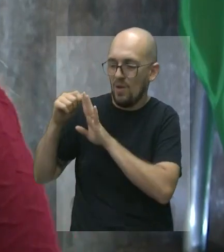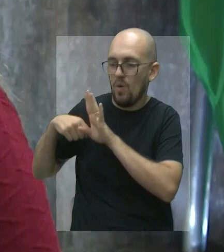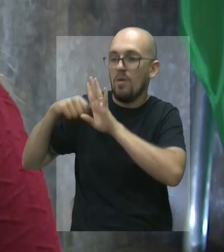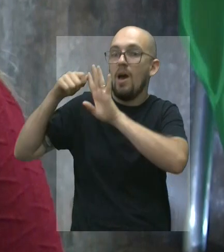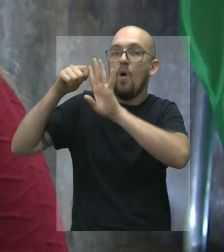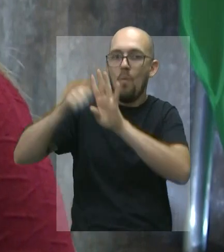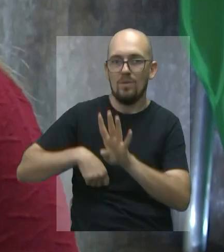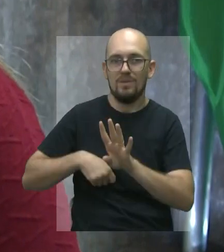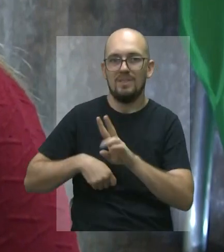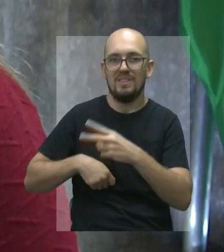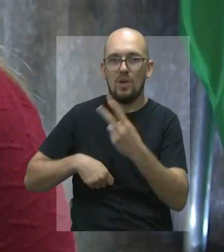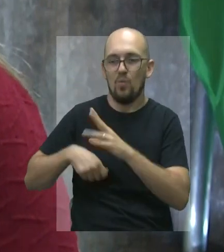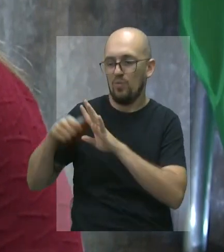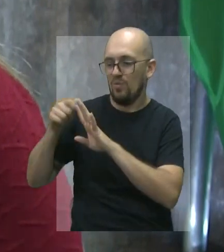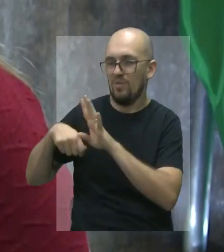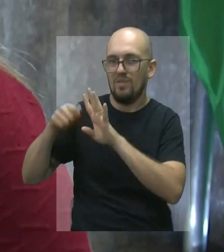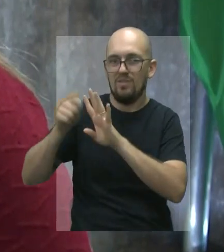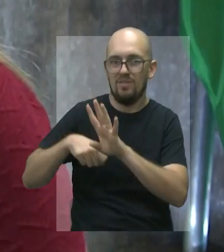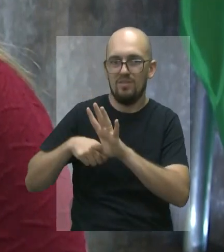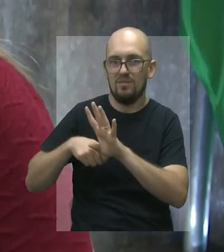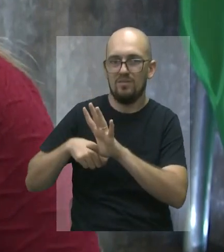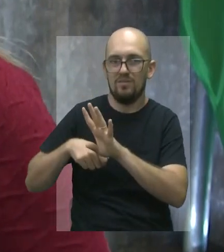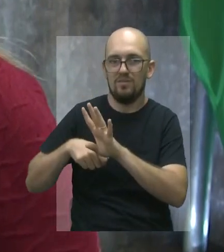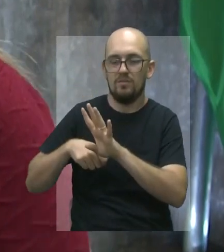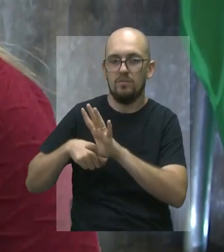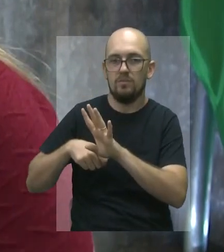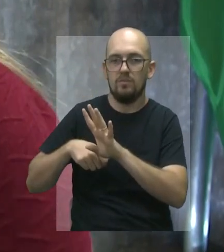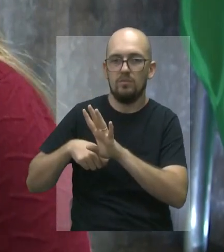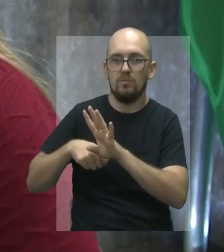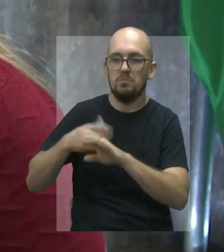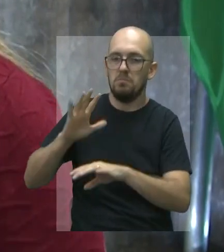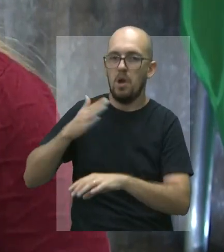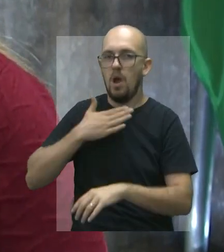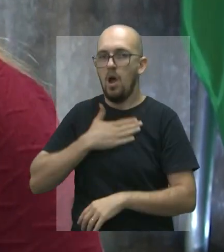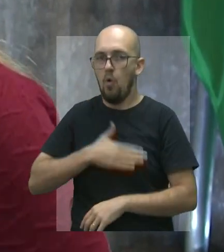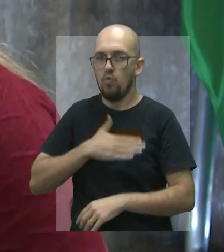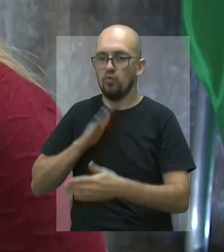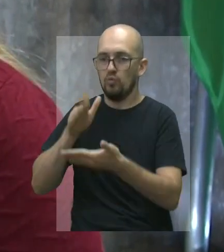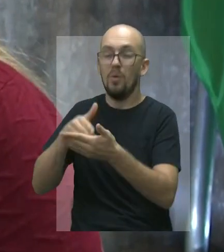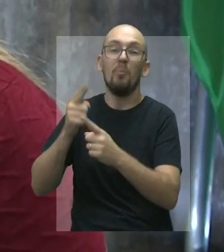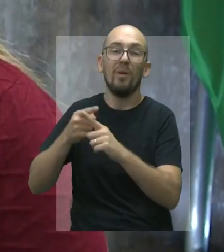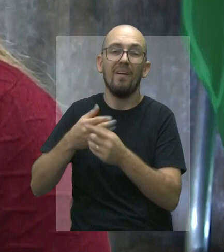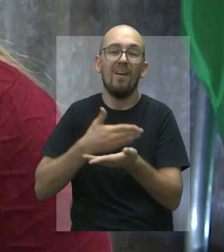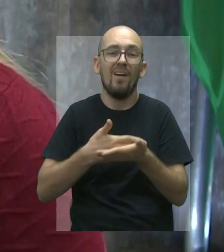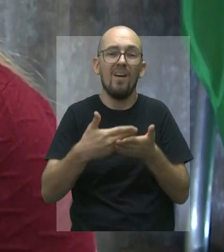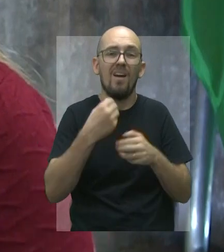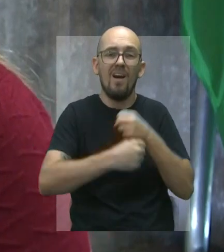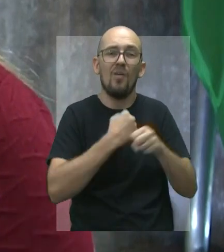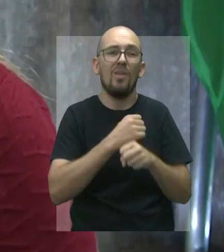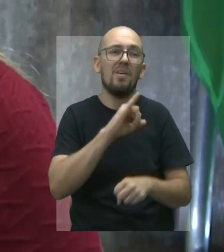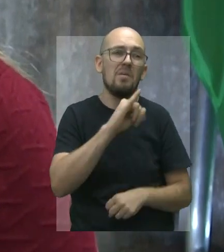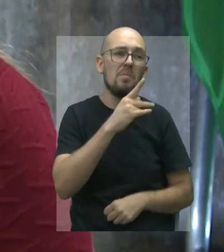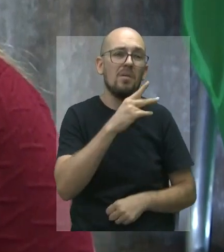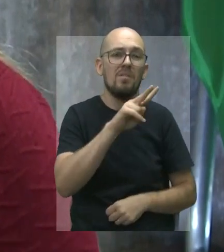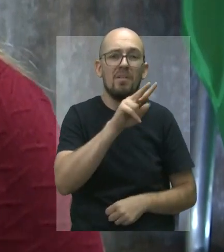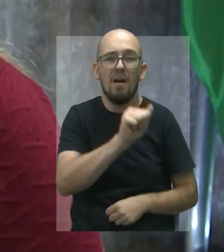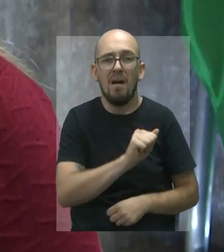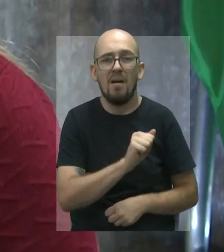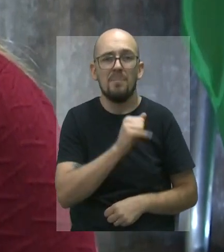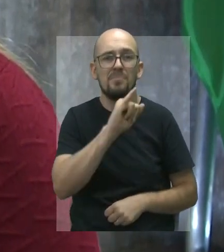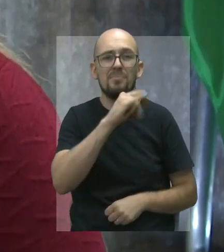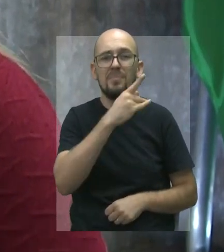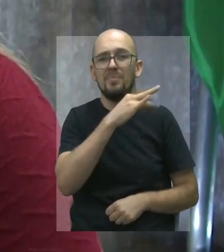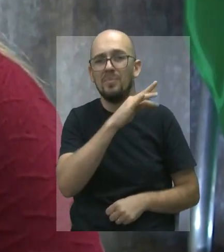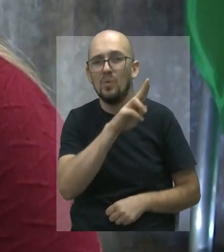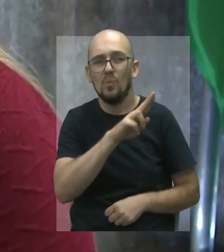ano. Porque no começo do ano nós temos o IPVA, depois o IPTU, né? E assim, a partir